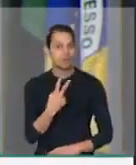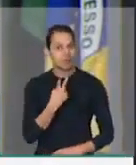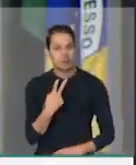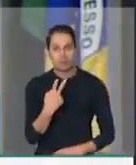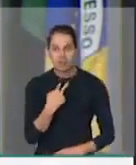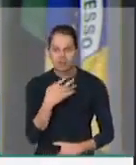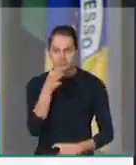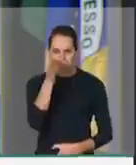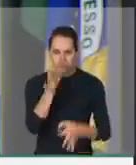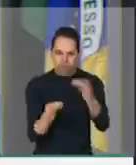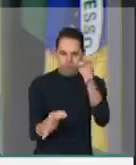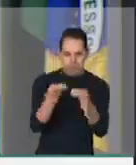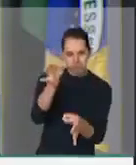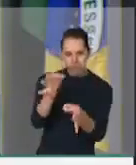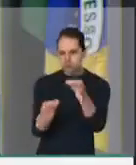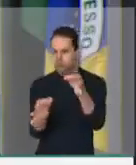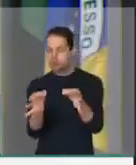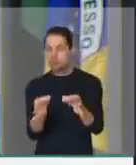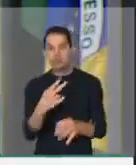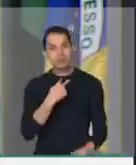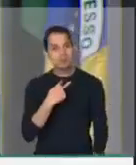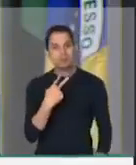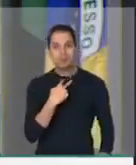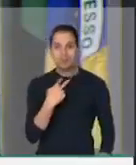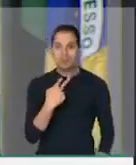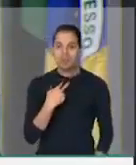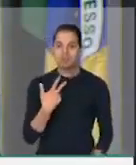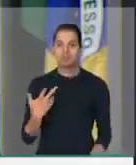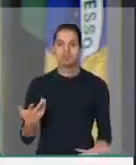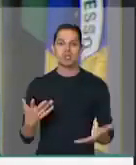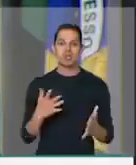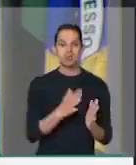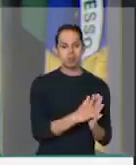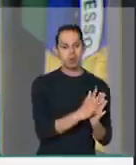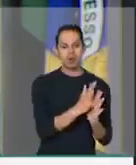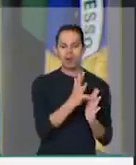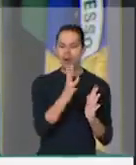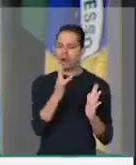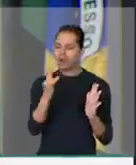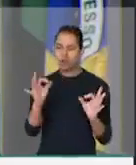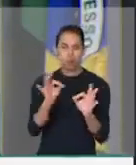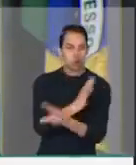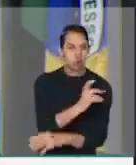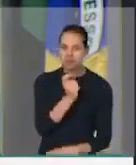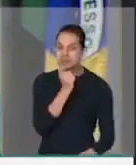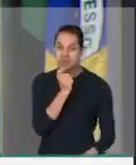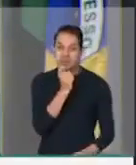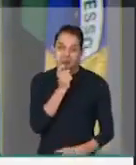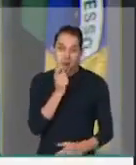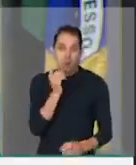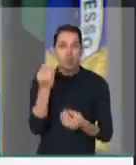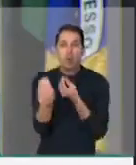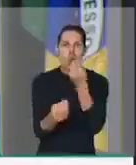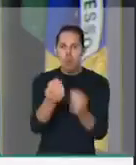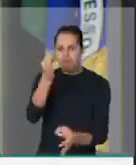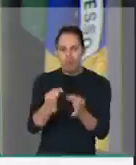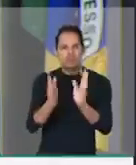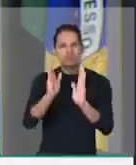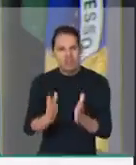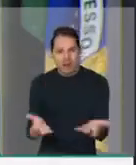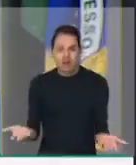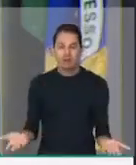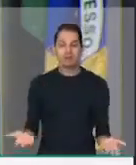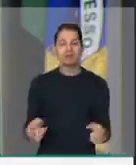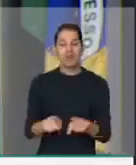já fazer juízos de valor depois de antes de ter feito todas e já esses tu vai medicação E ainda